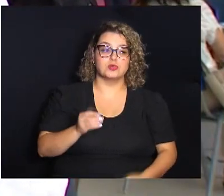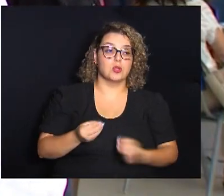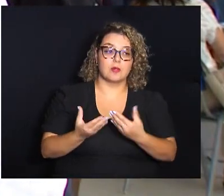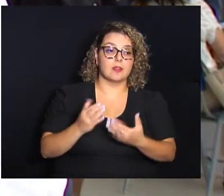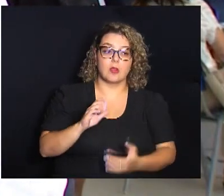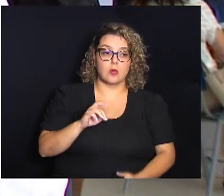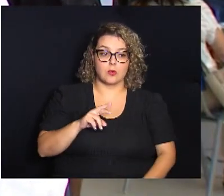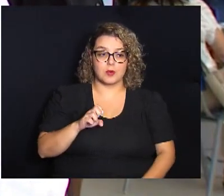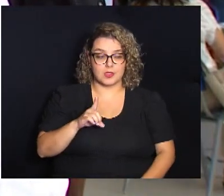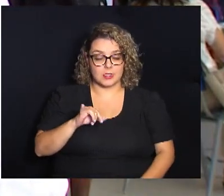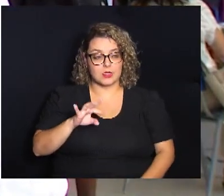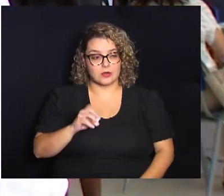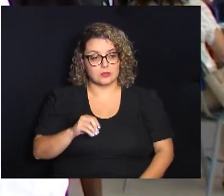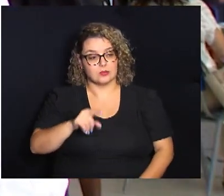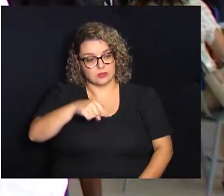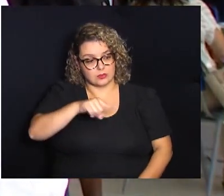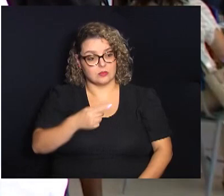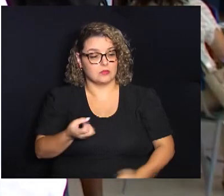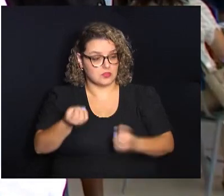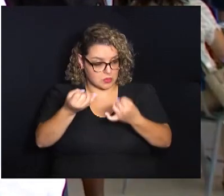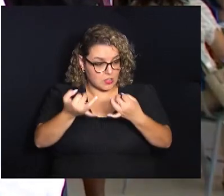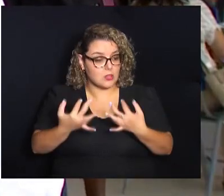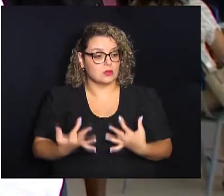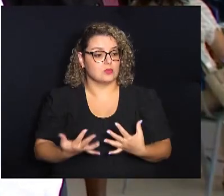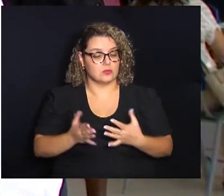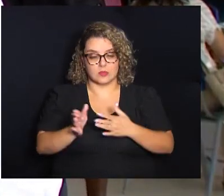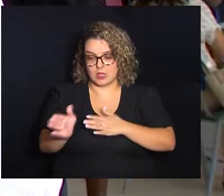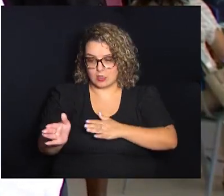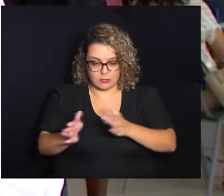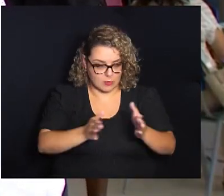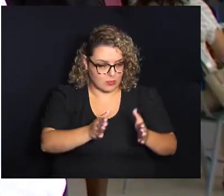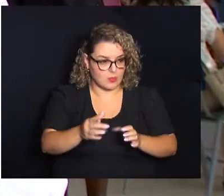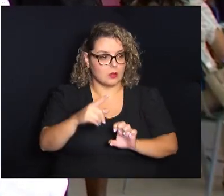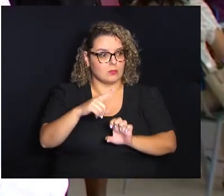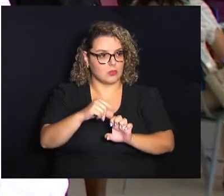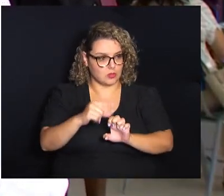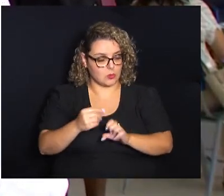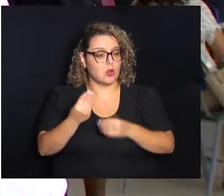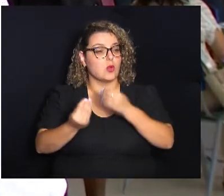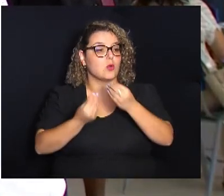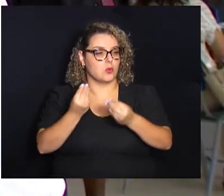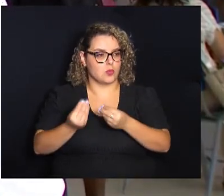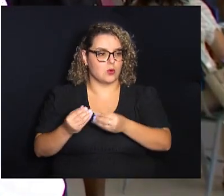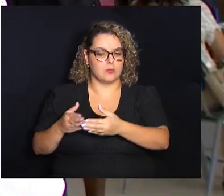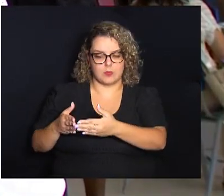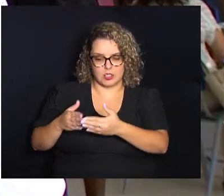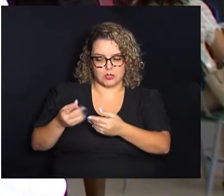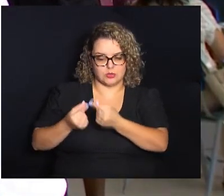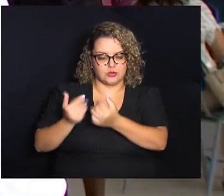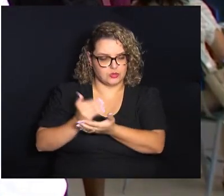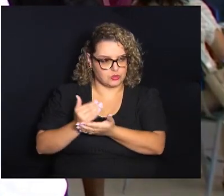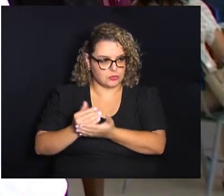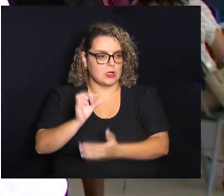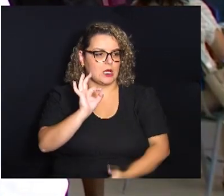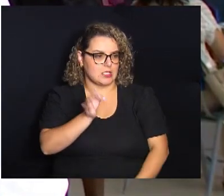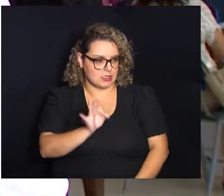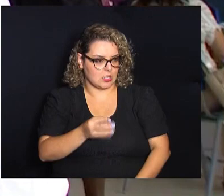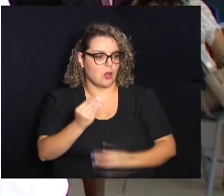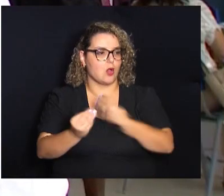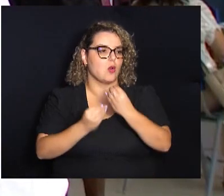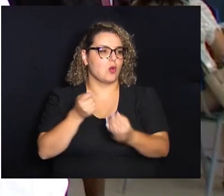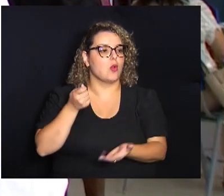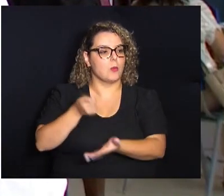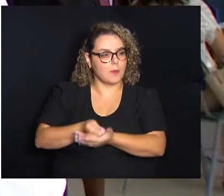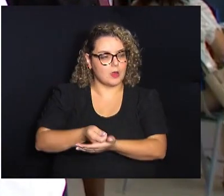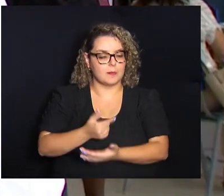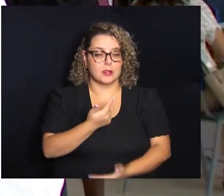aqui, não. Vocês vão estar dando um norte para os empreendedores de como pegar o crédito certinho, como poder estar pagando para